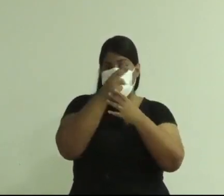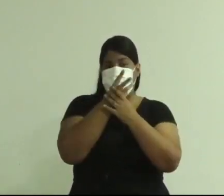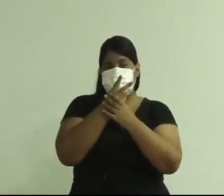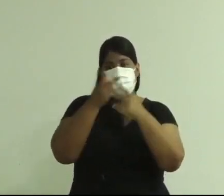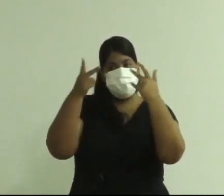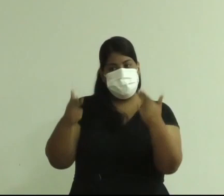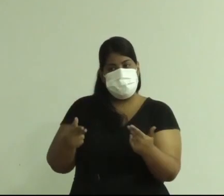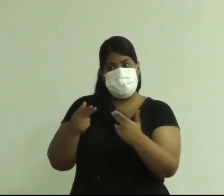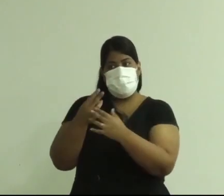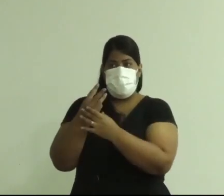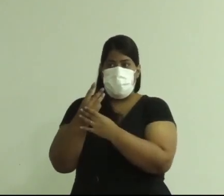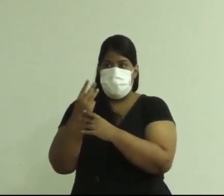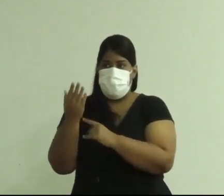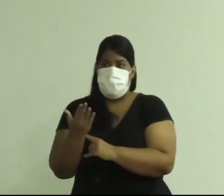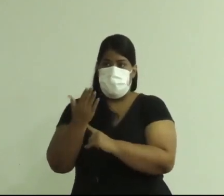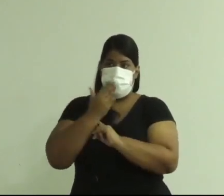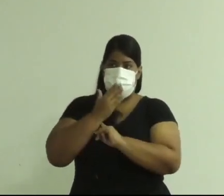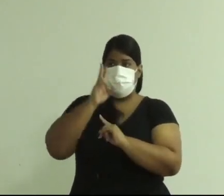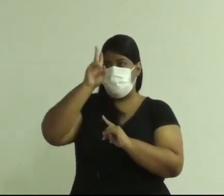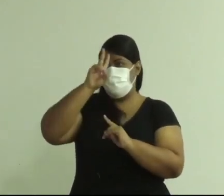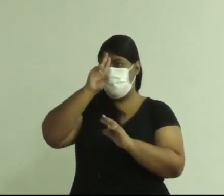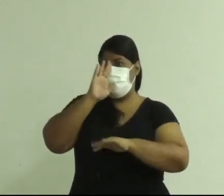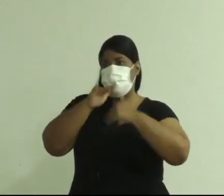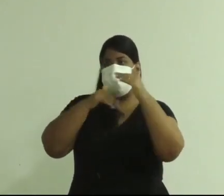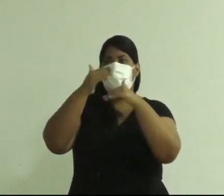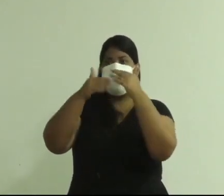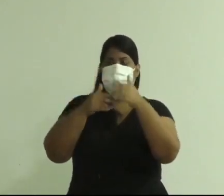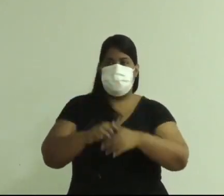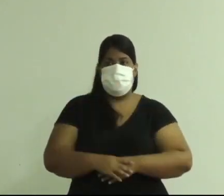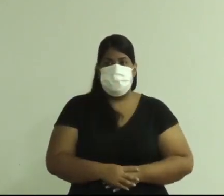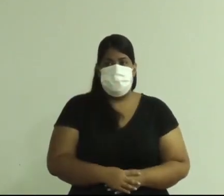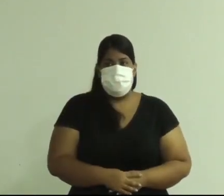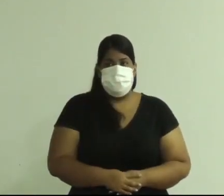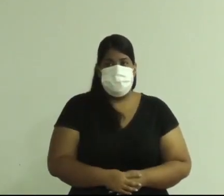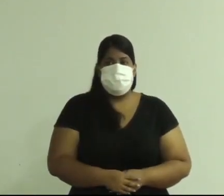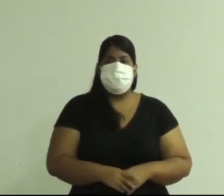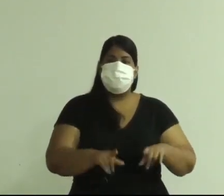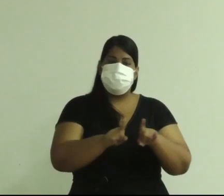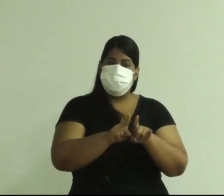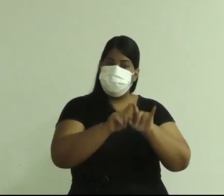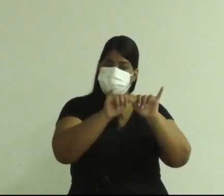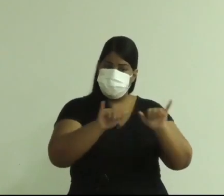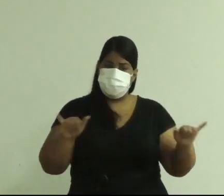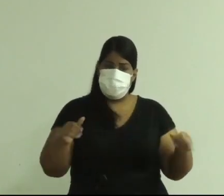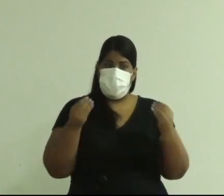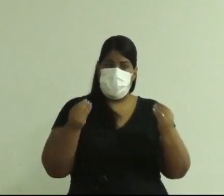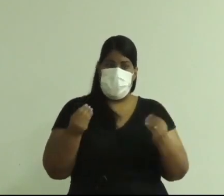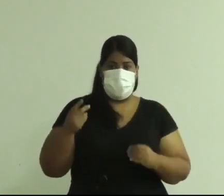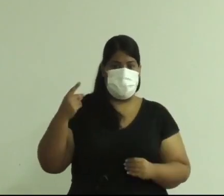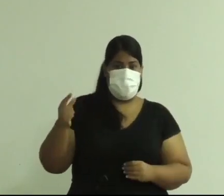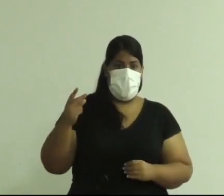que a universidade ajuda a construir minha história. Mas também dizer que, nossa, quanto tempo, né?